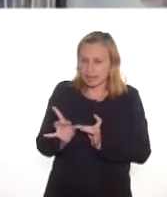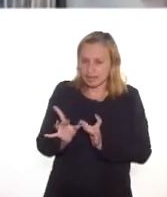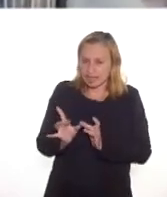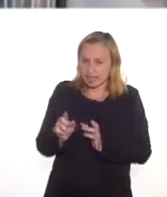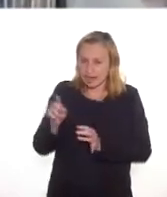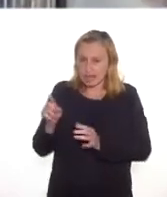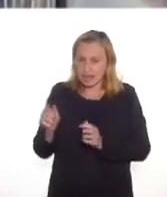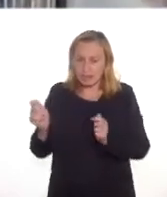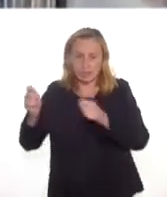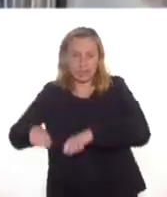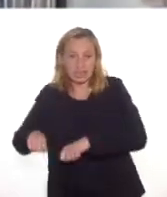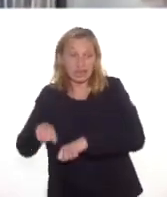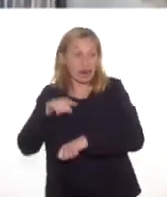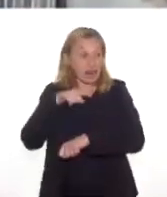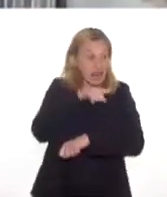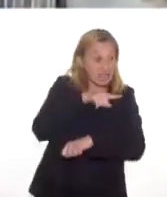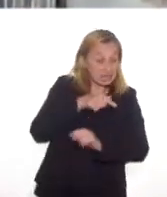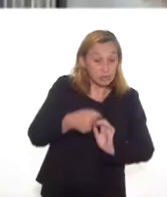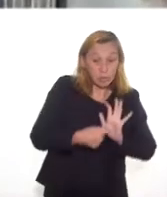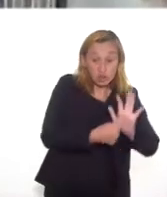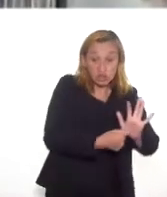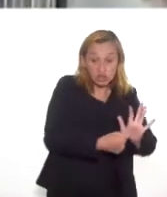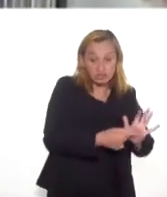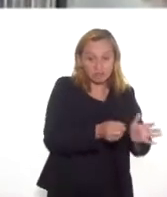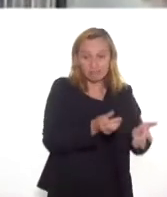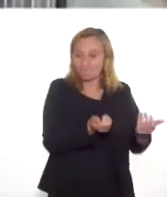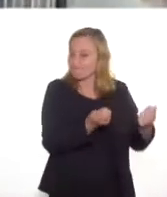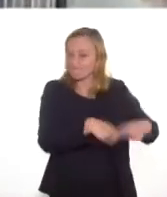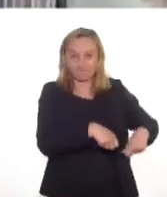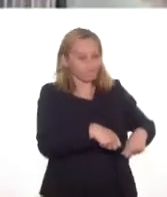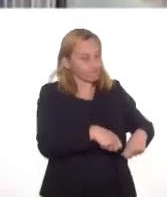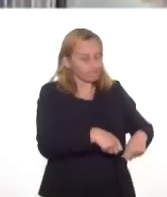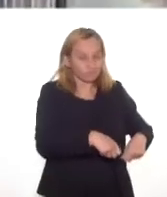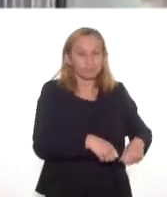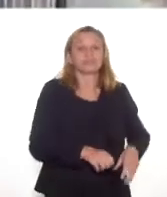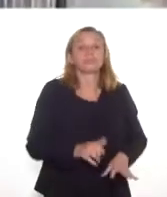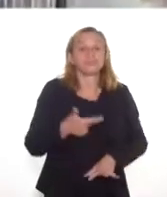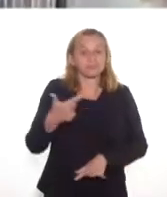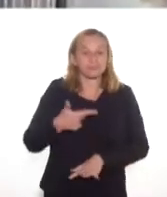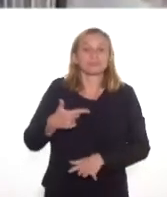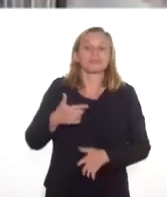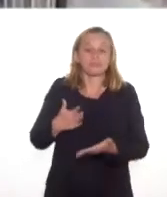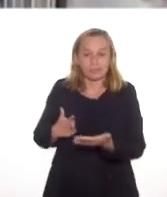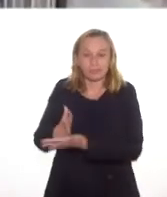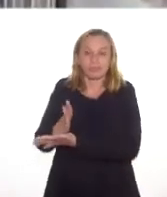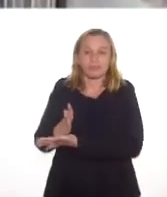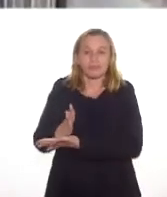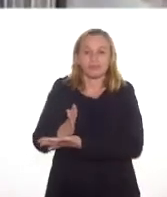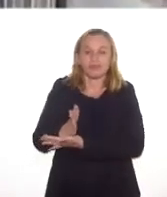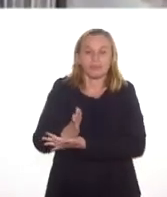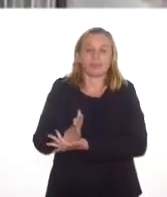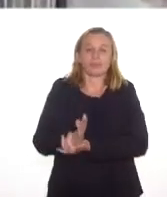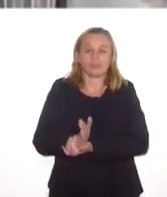lá demonstrou a sua incompetência. E, segundo, se há aprovação de um